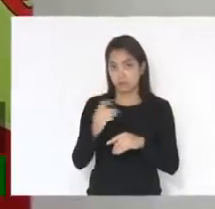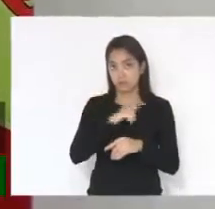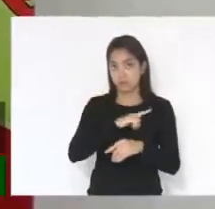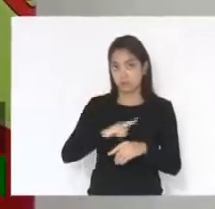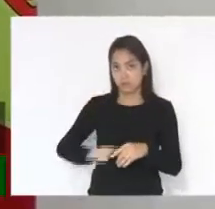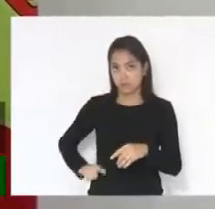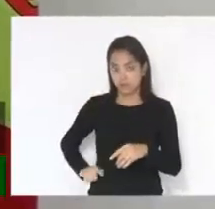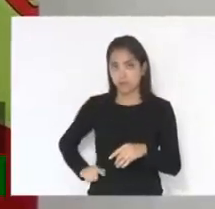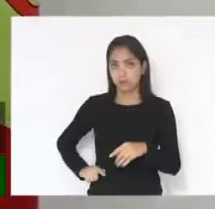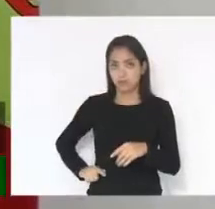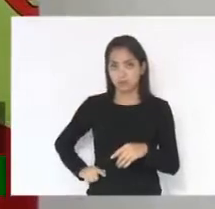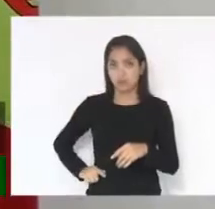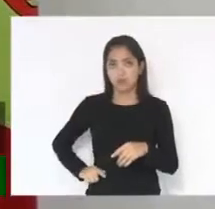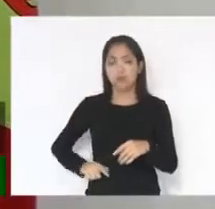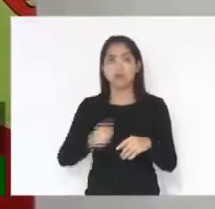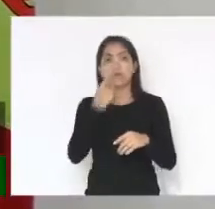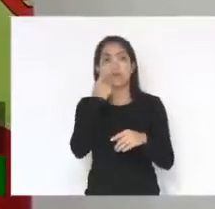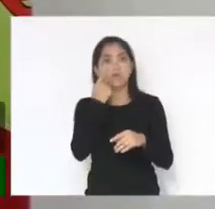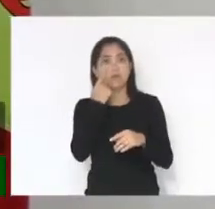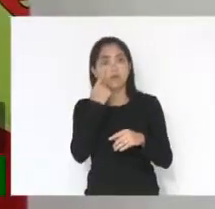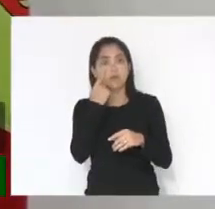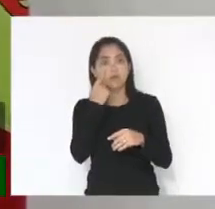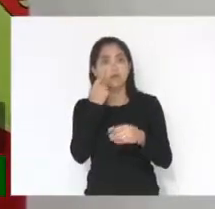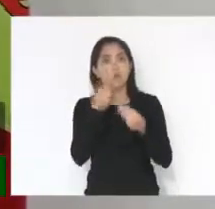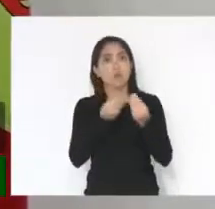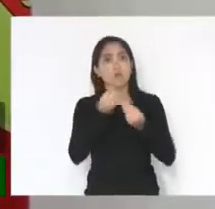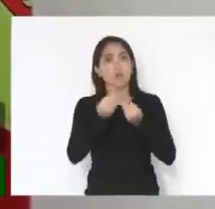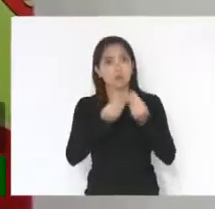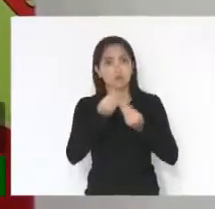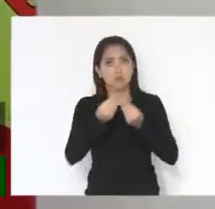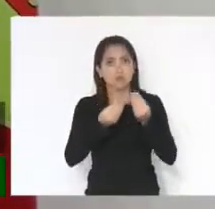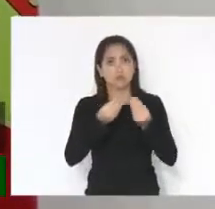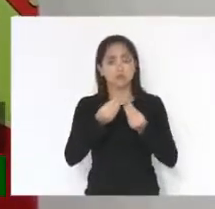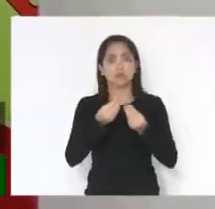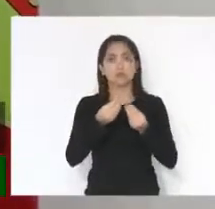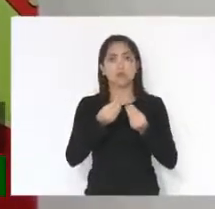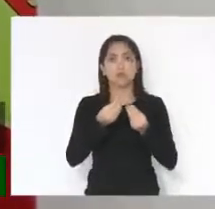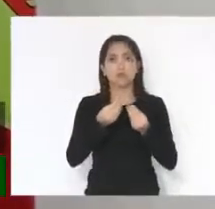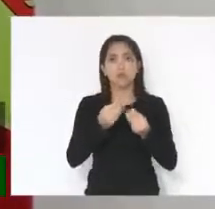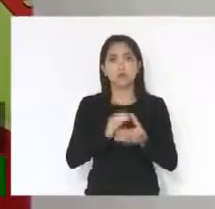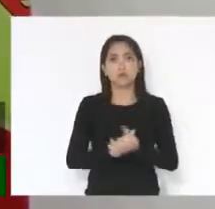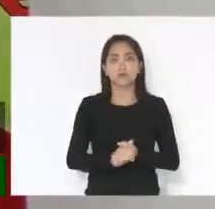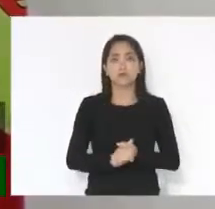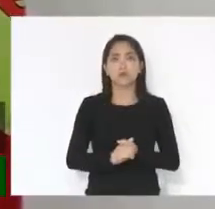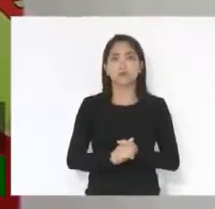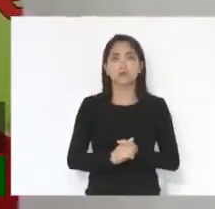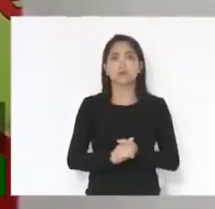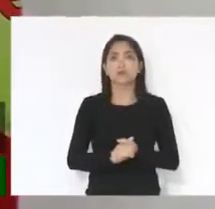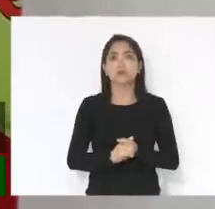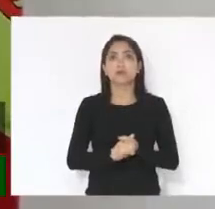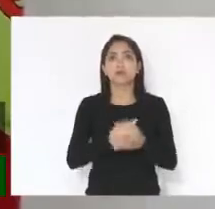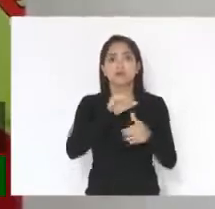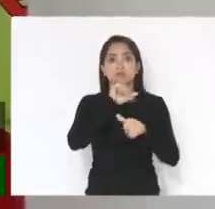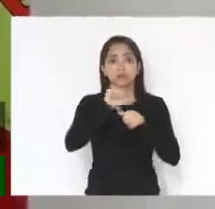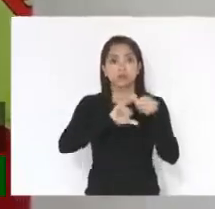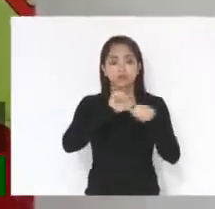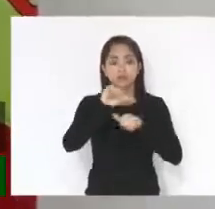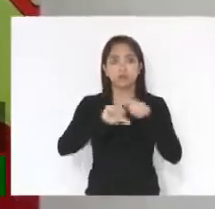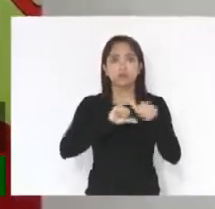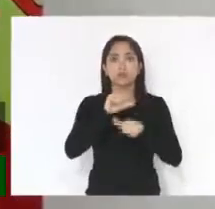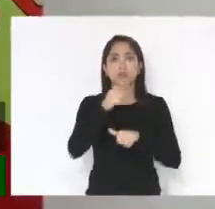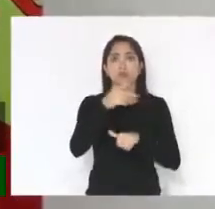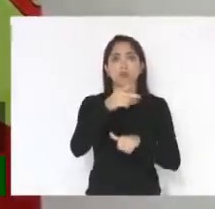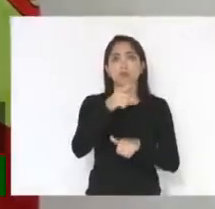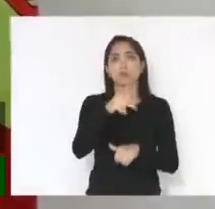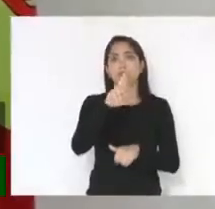governador reavalie a situação do PROCON. O senhor trocou o nome da Secretaria de Justiça